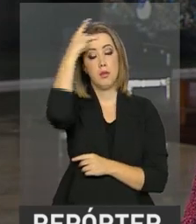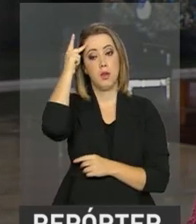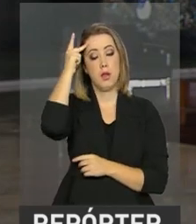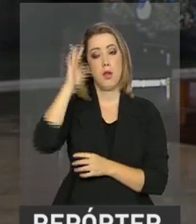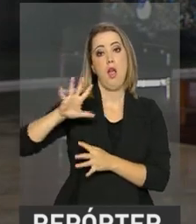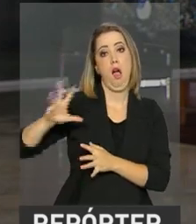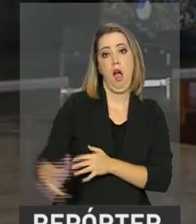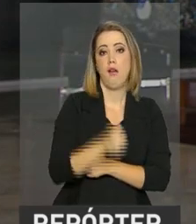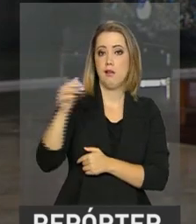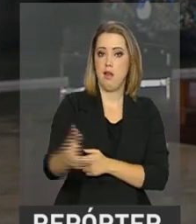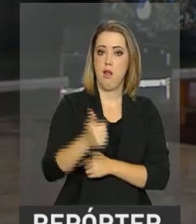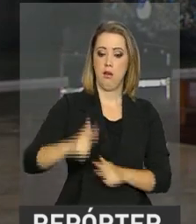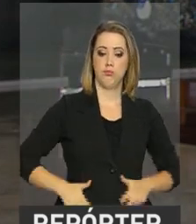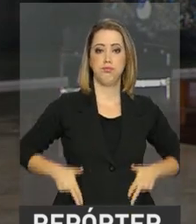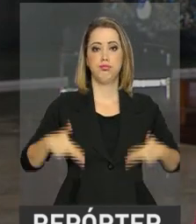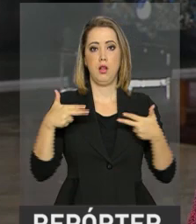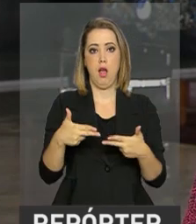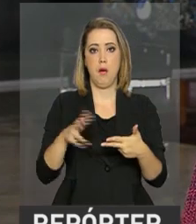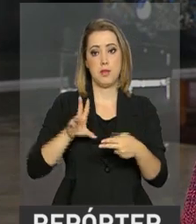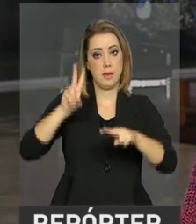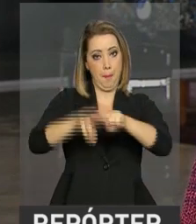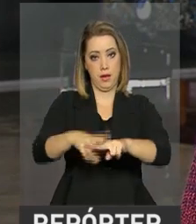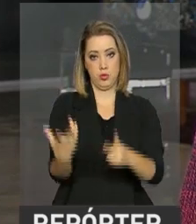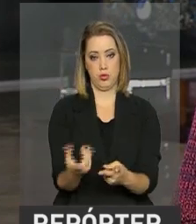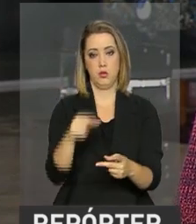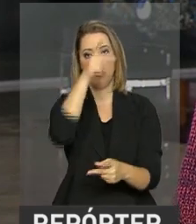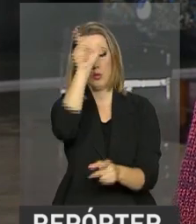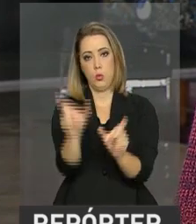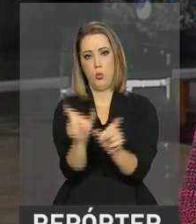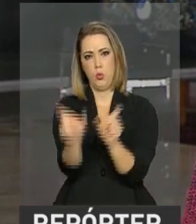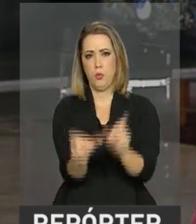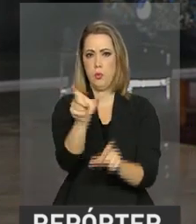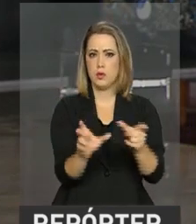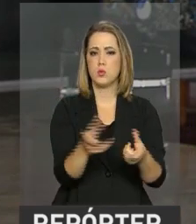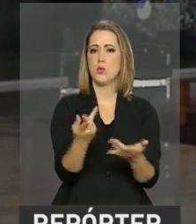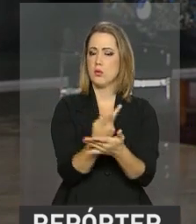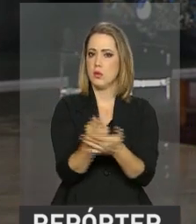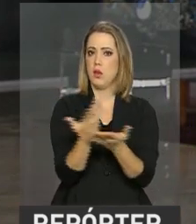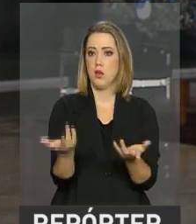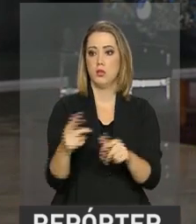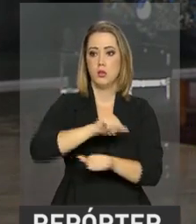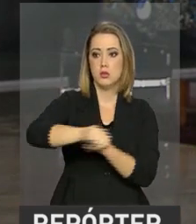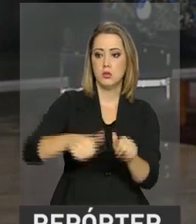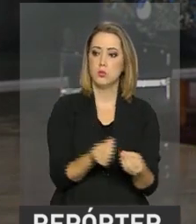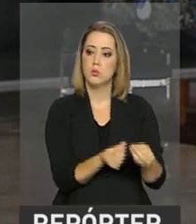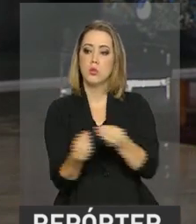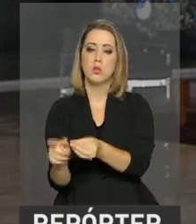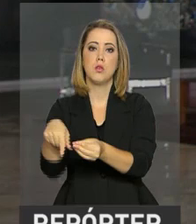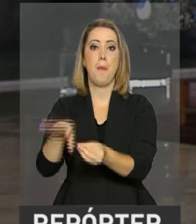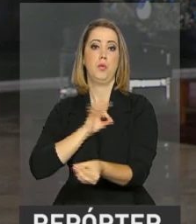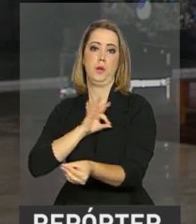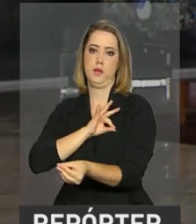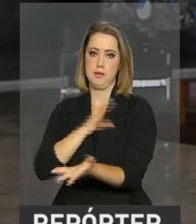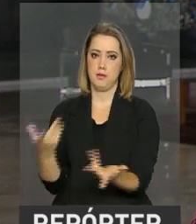com criminosos para órgãos da segurança pública e também repassou R 52 milhões deais